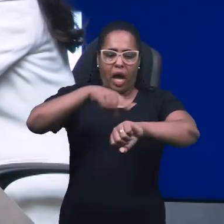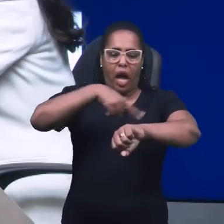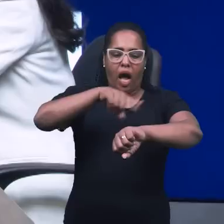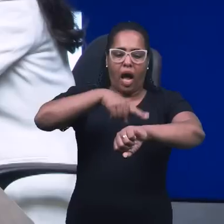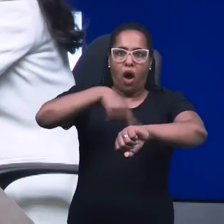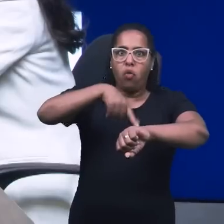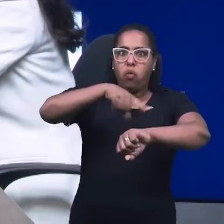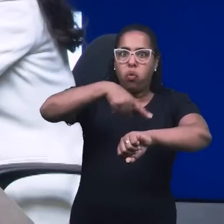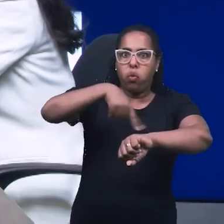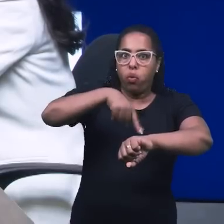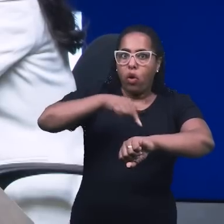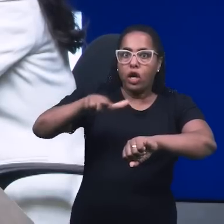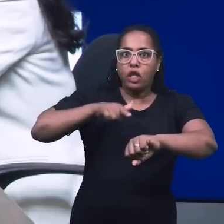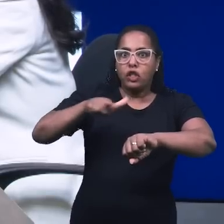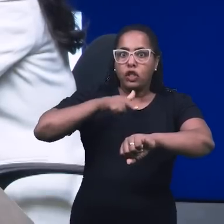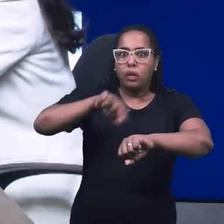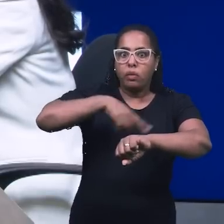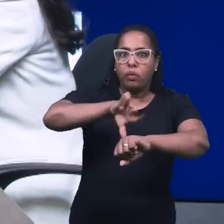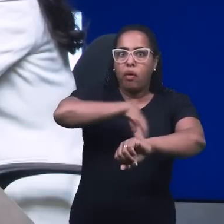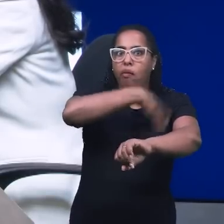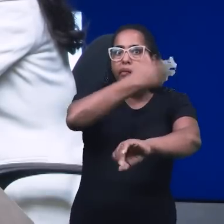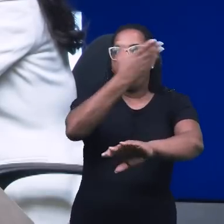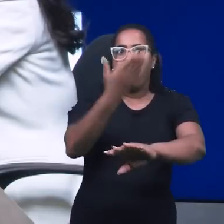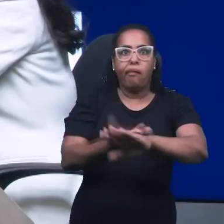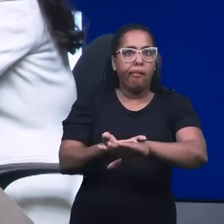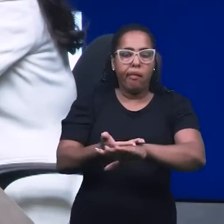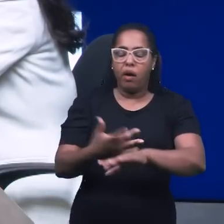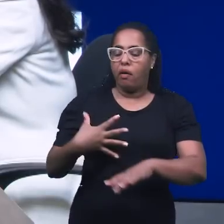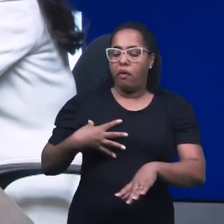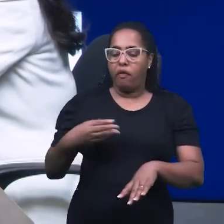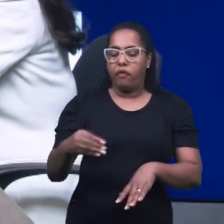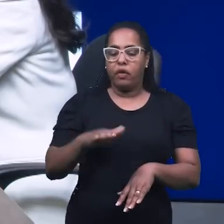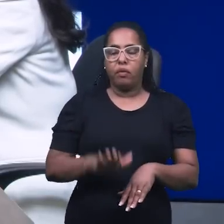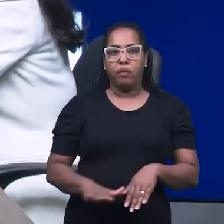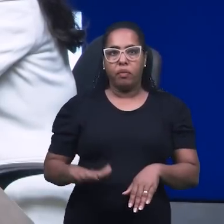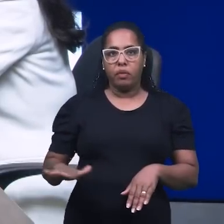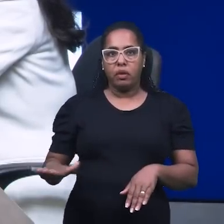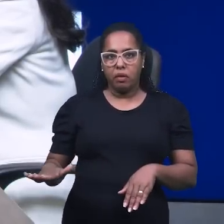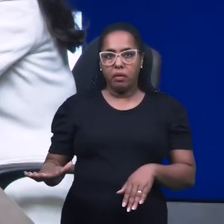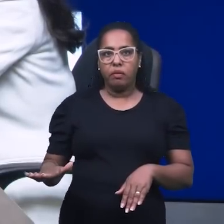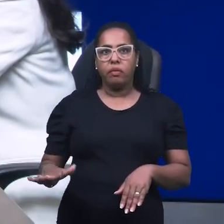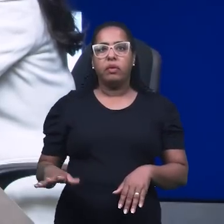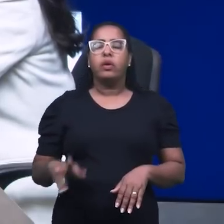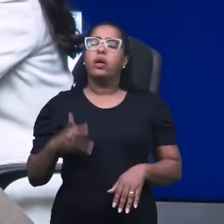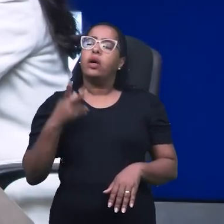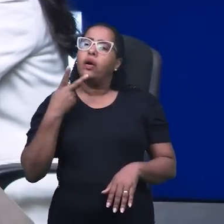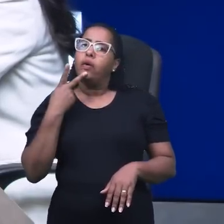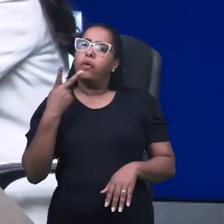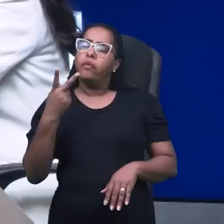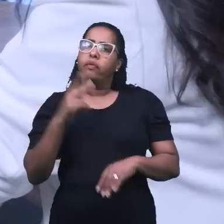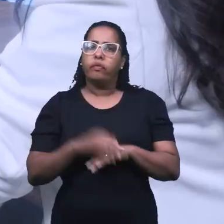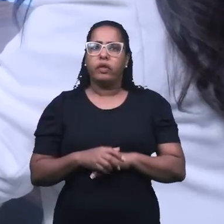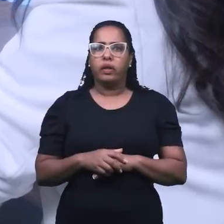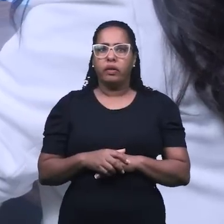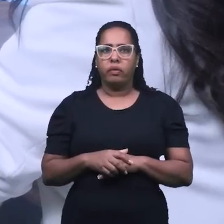era muito extensa, né? Eu trabalhava o dia todo, meu filho pequeno. Então, eu falava assim, eu não